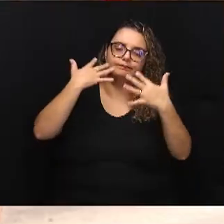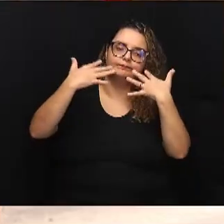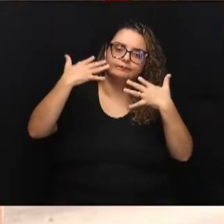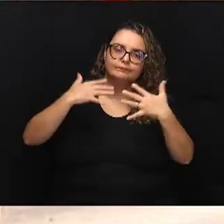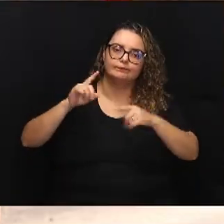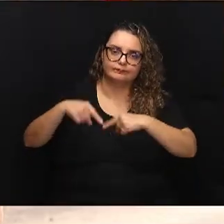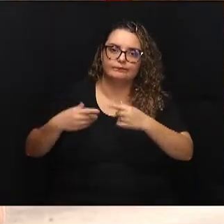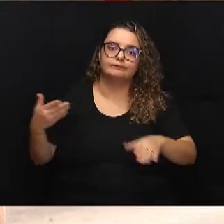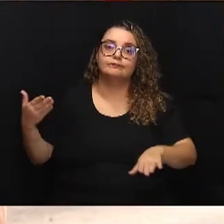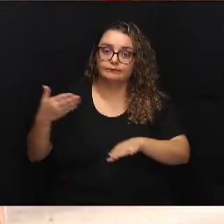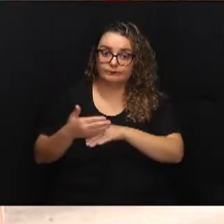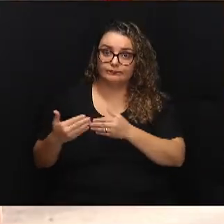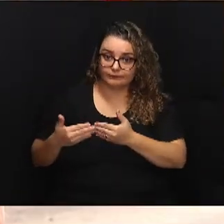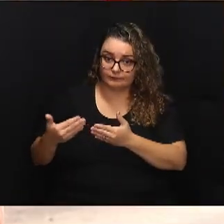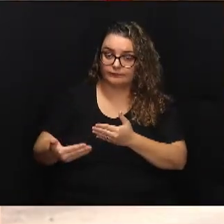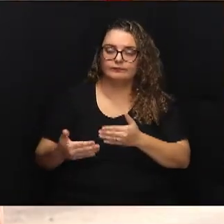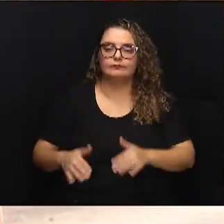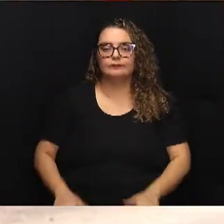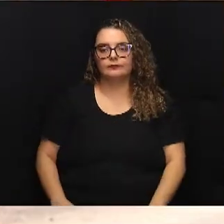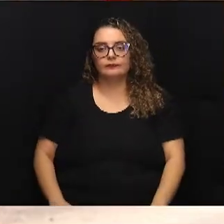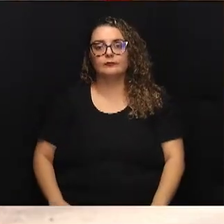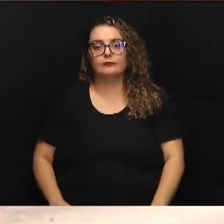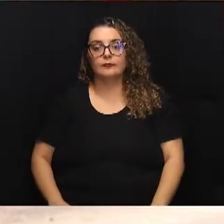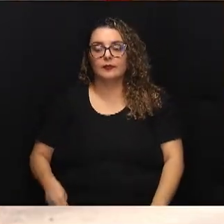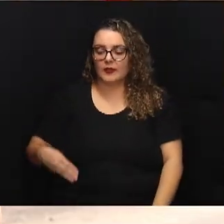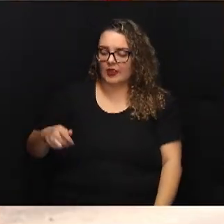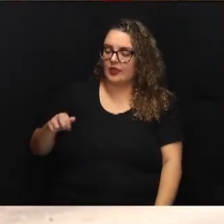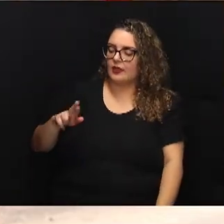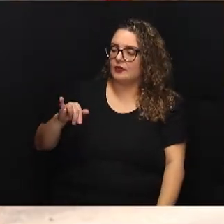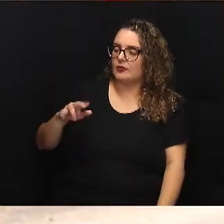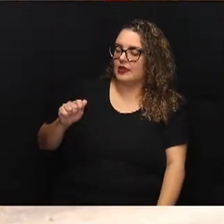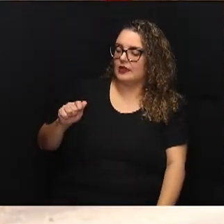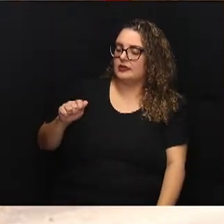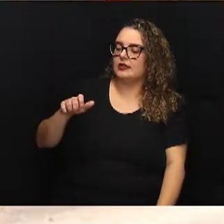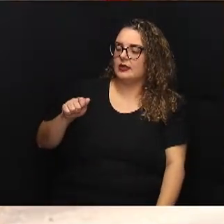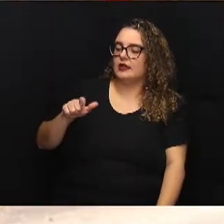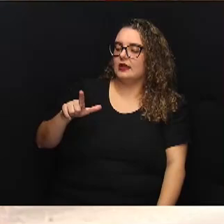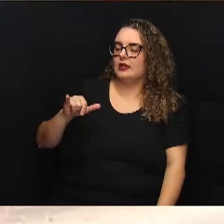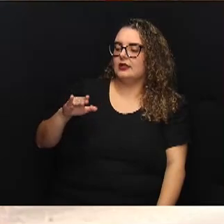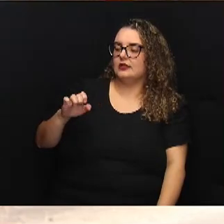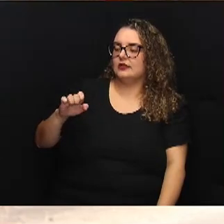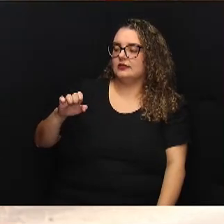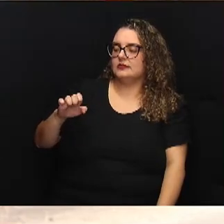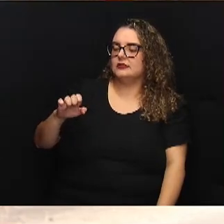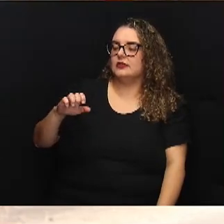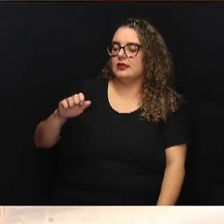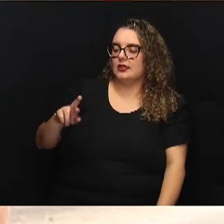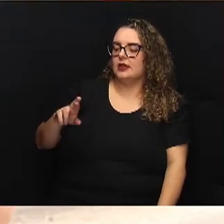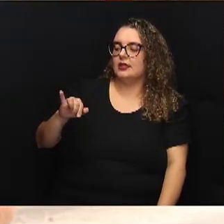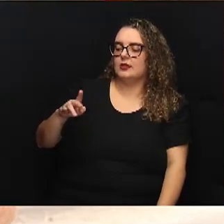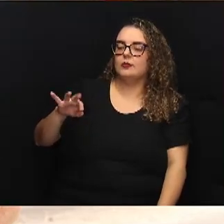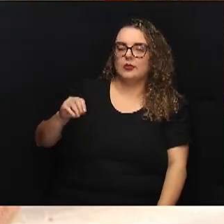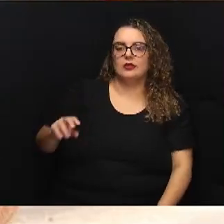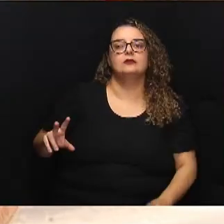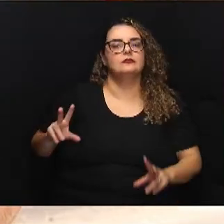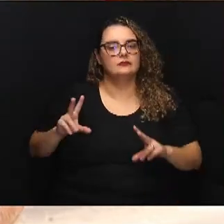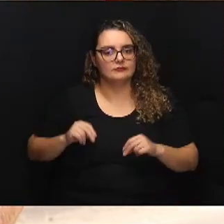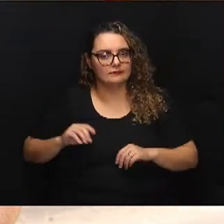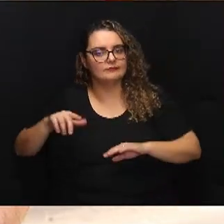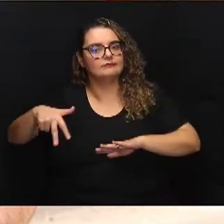pessoas a partir daquela história. E a Maria Alice Ribeiro realmente é merecedora dessa homenagem. Nós concedemos o